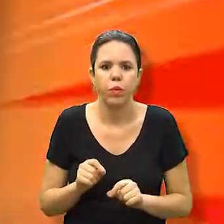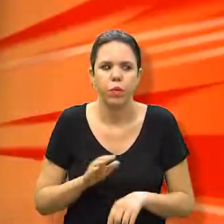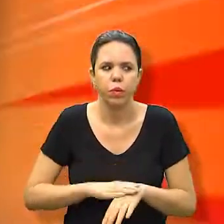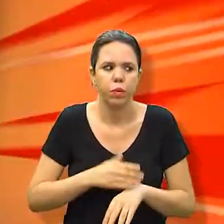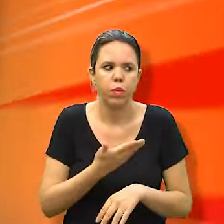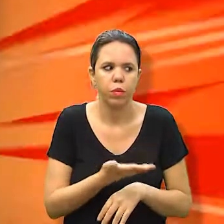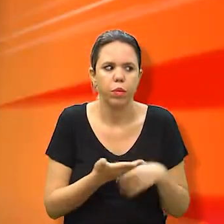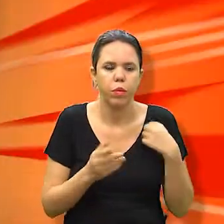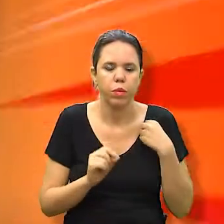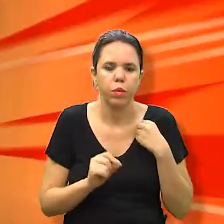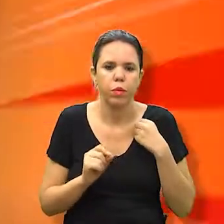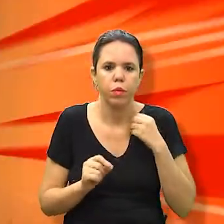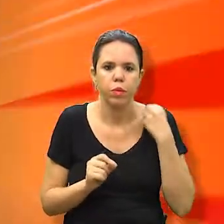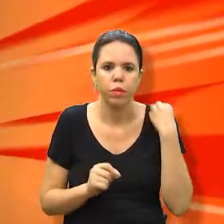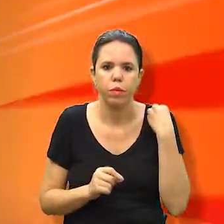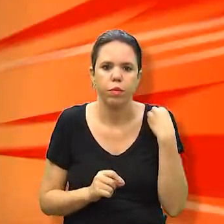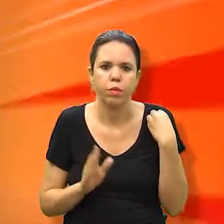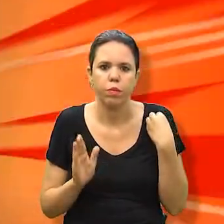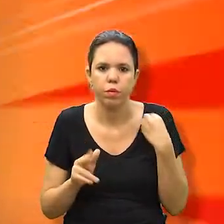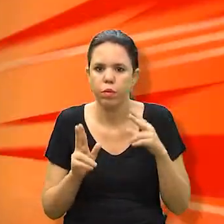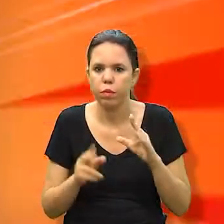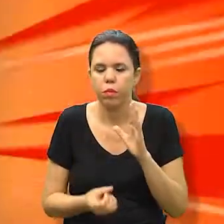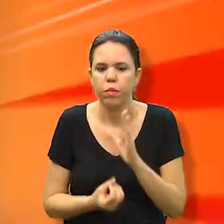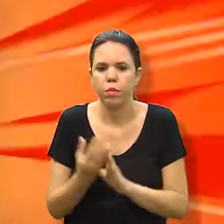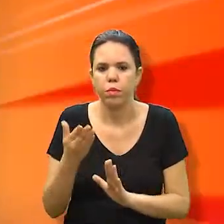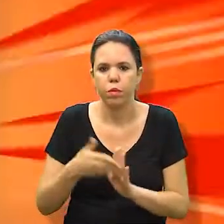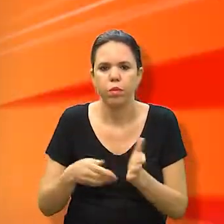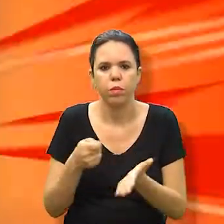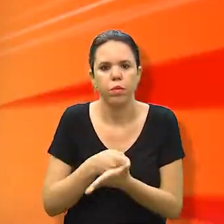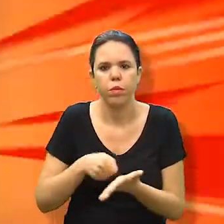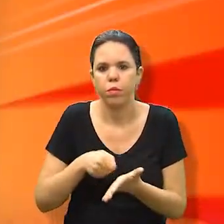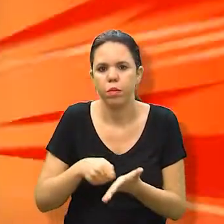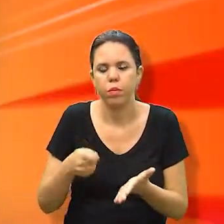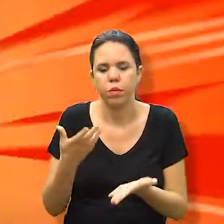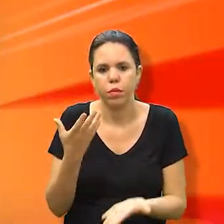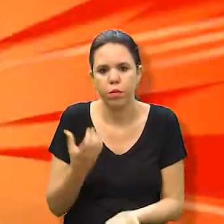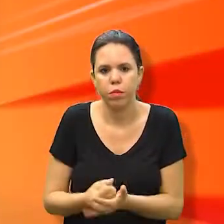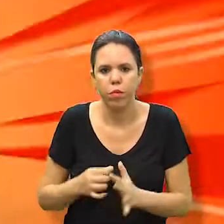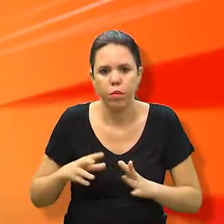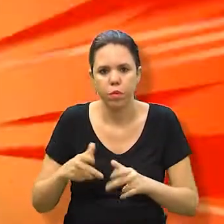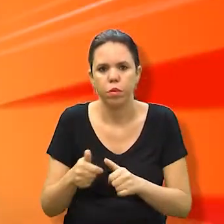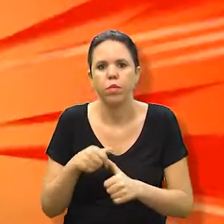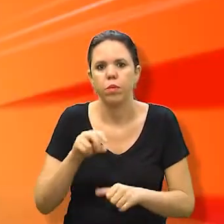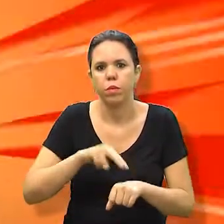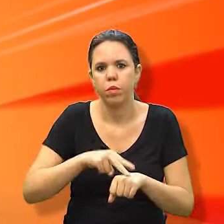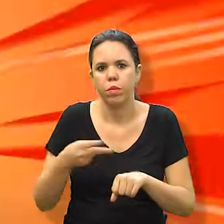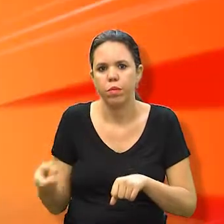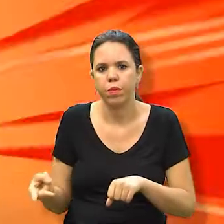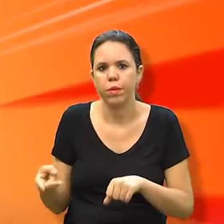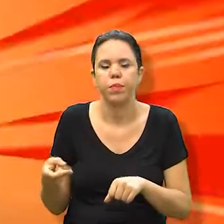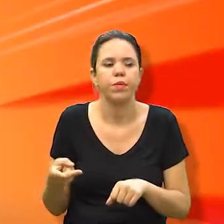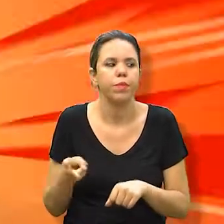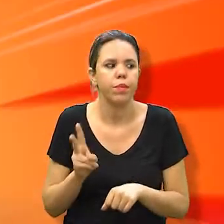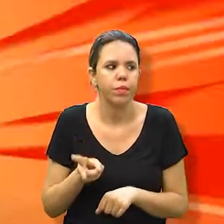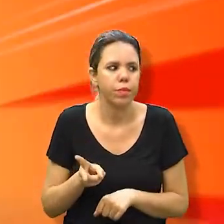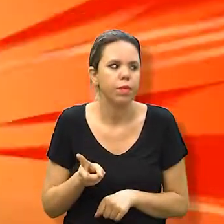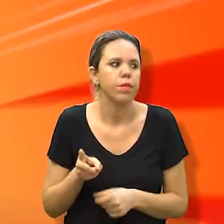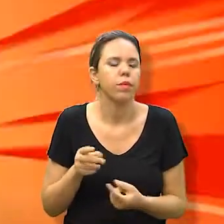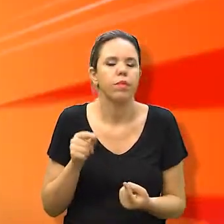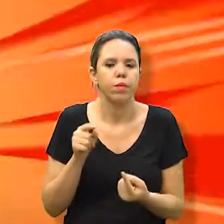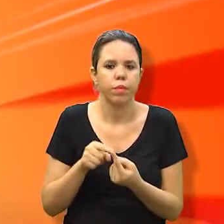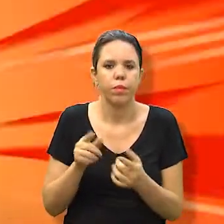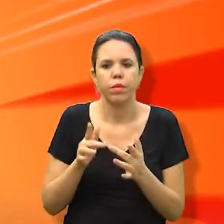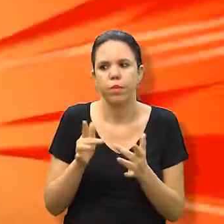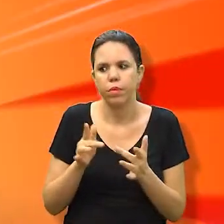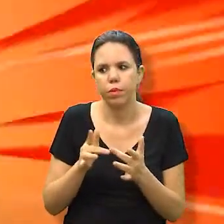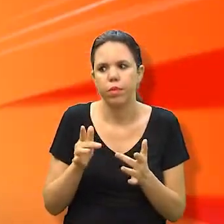esse autor quem seria esse autor? Já que ele nunca aparece na editora, ele recebe tudo por transferência, é sempre em